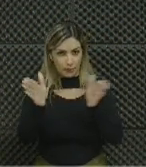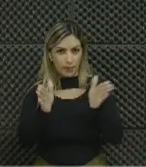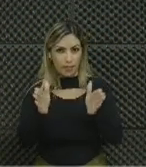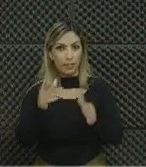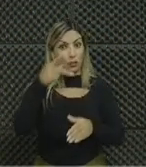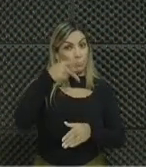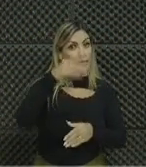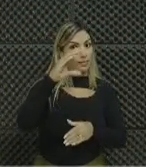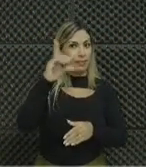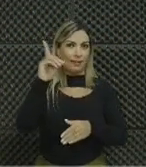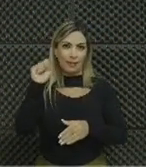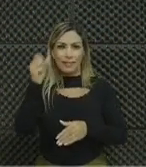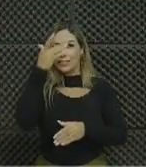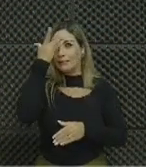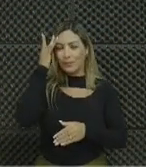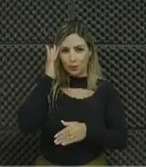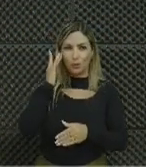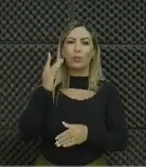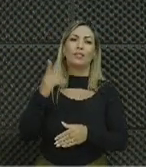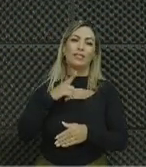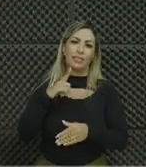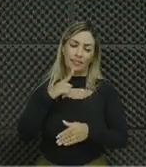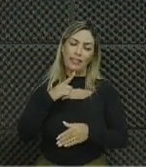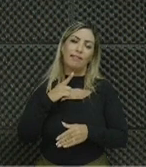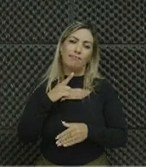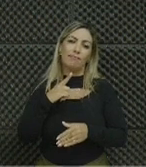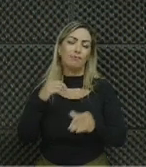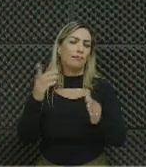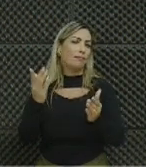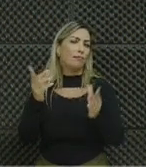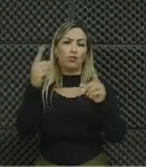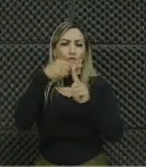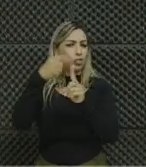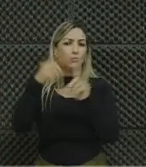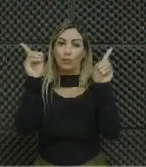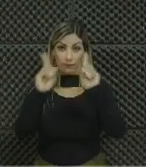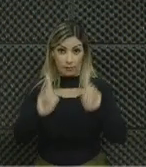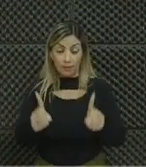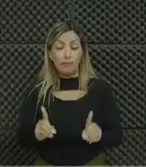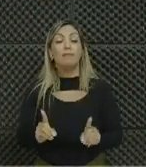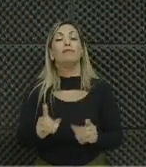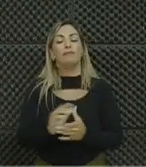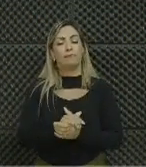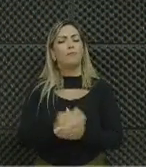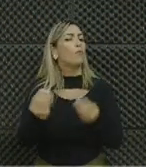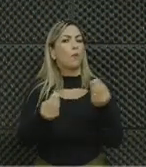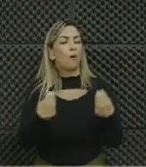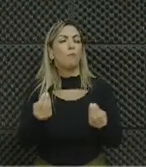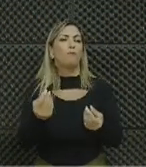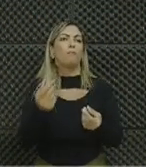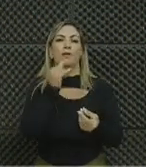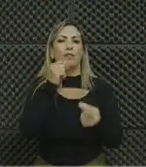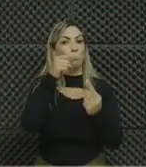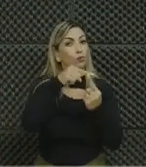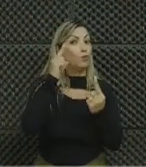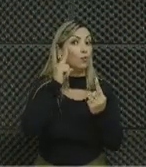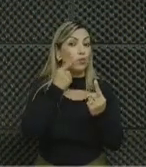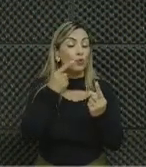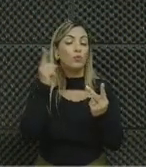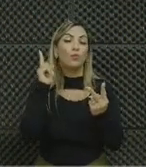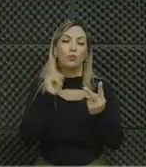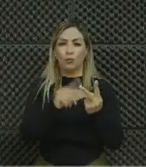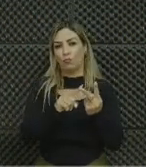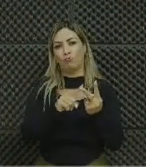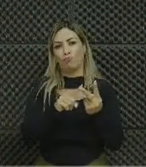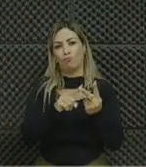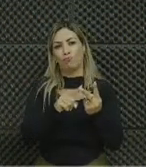PCDs, que têm aí as necessidades, né, que tem alguma deficiência, como surdo, né,